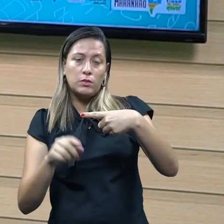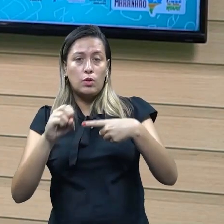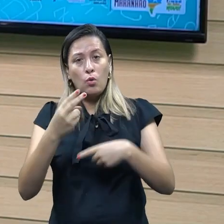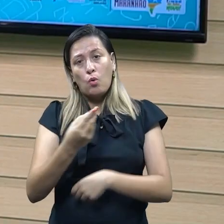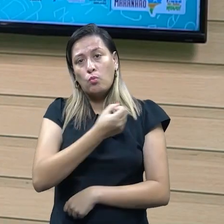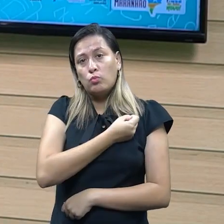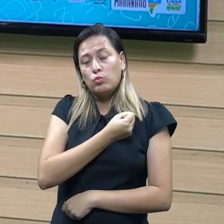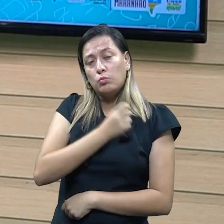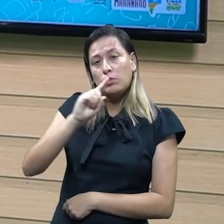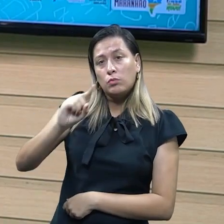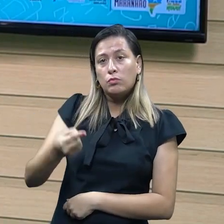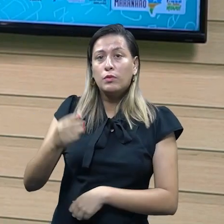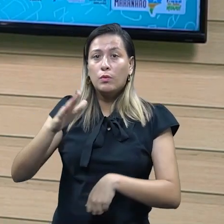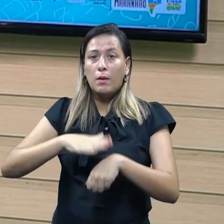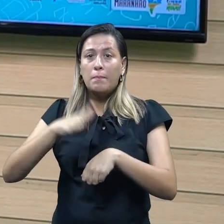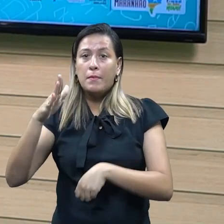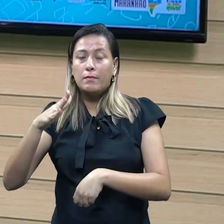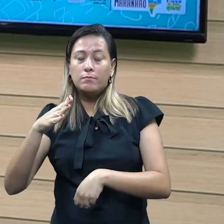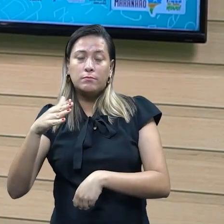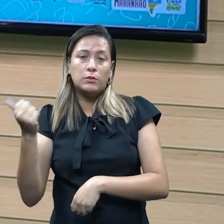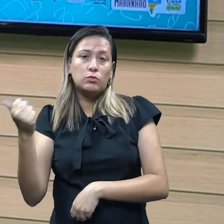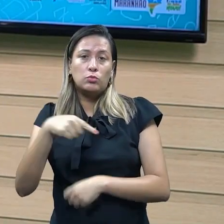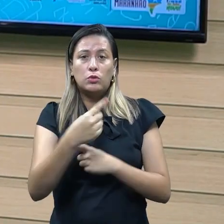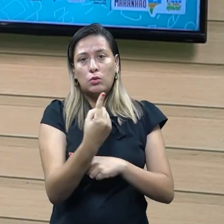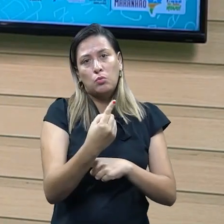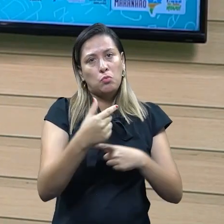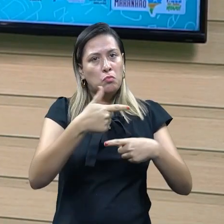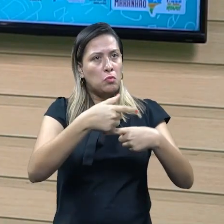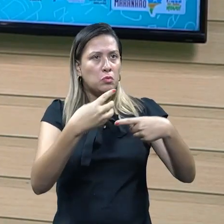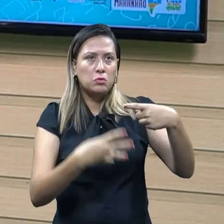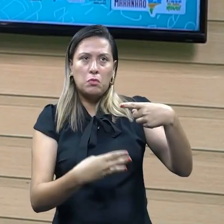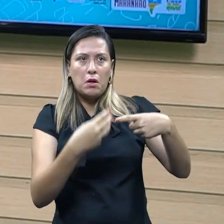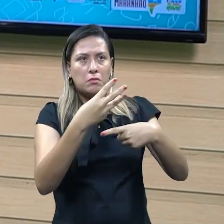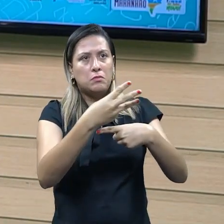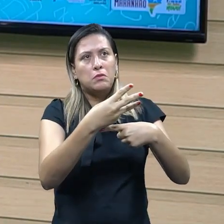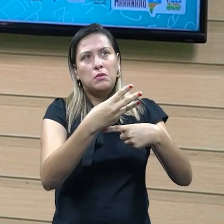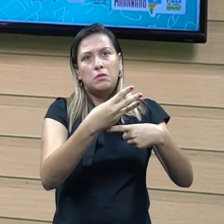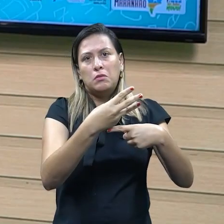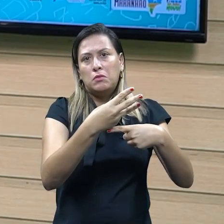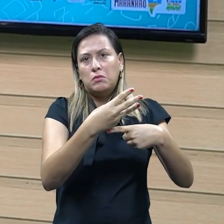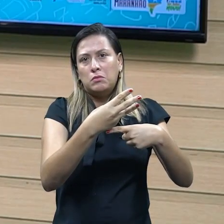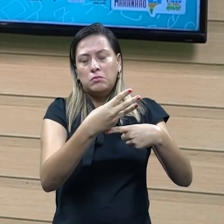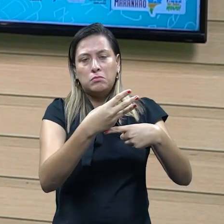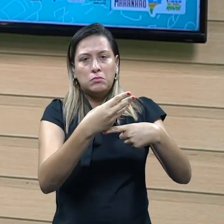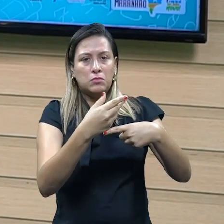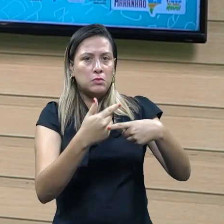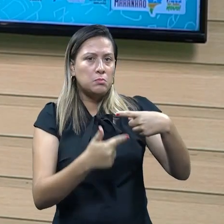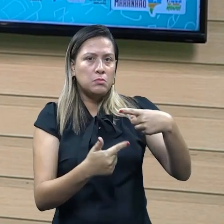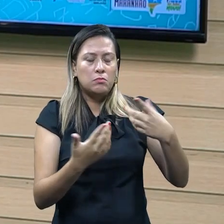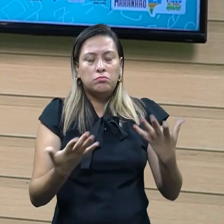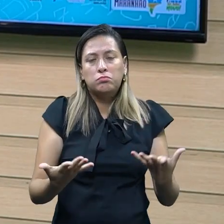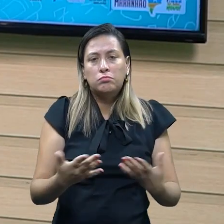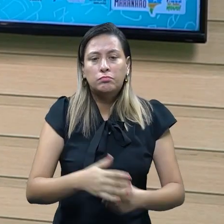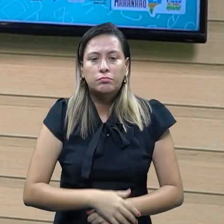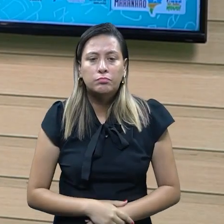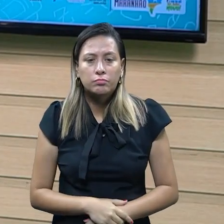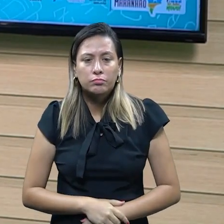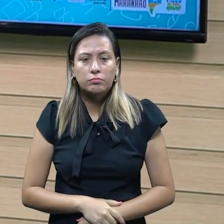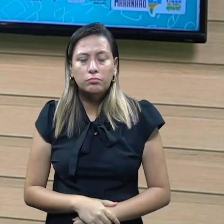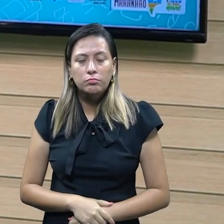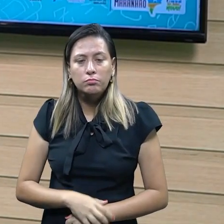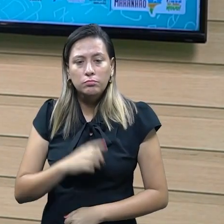fracionário decimal que seja maior do que 1, 3/4, 2/2, tá? Se for desta